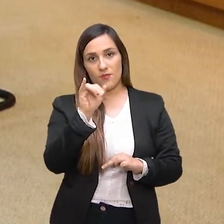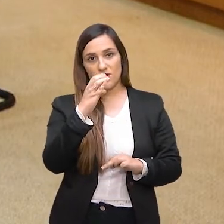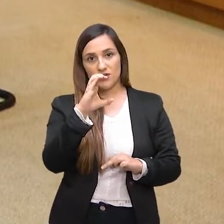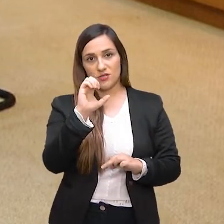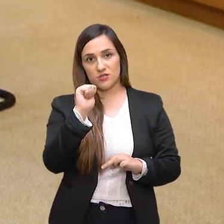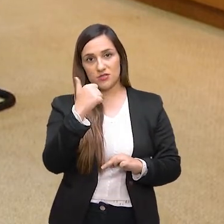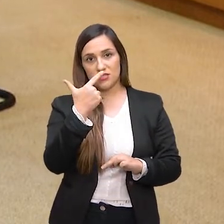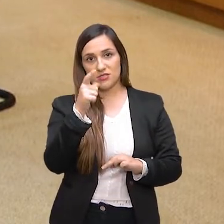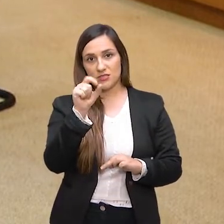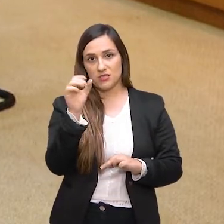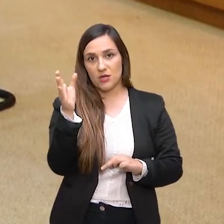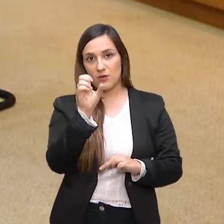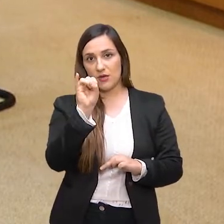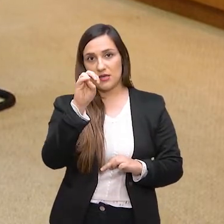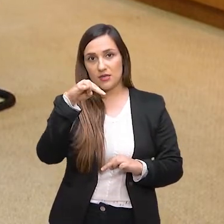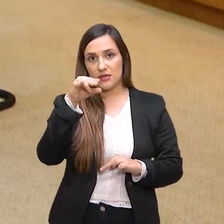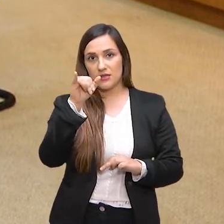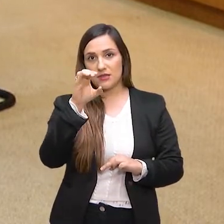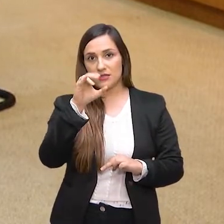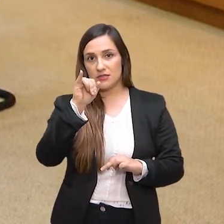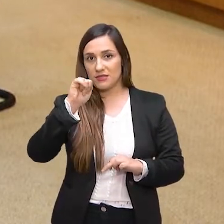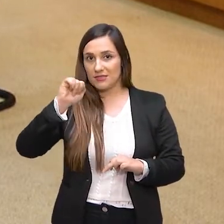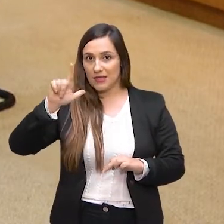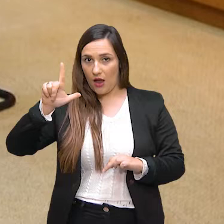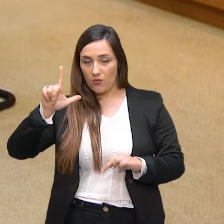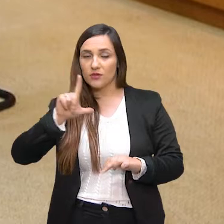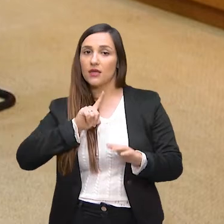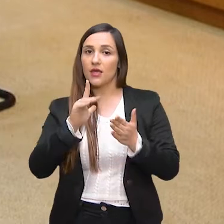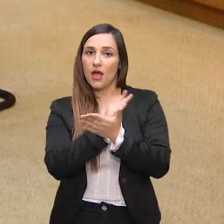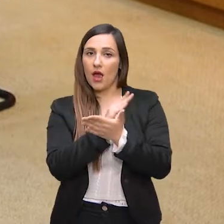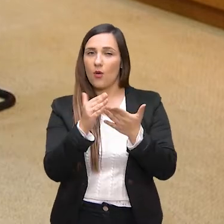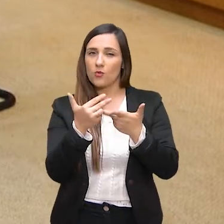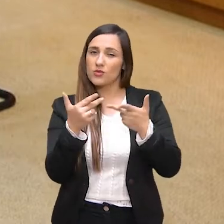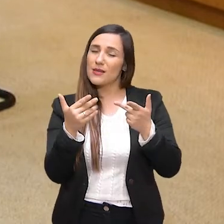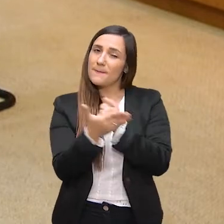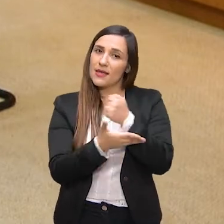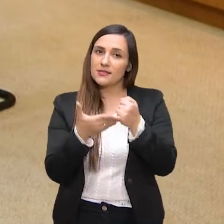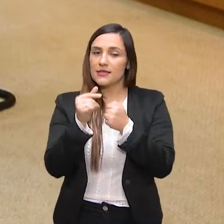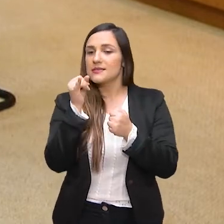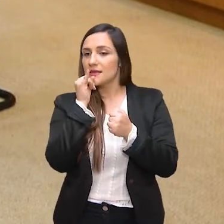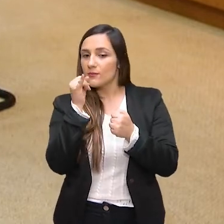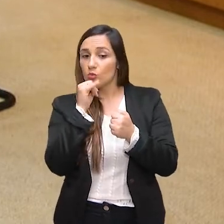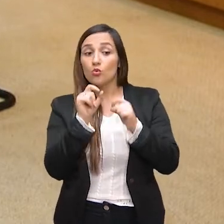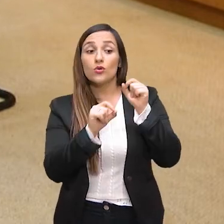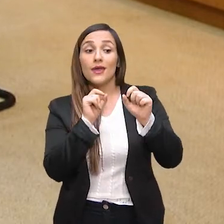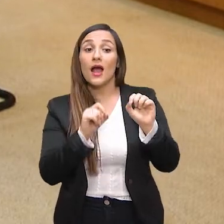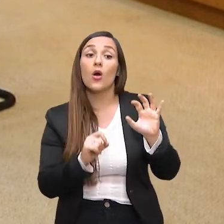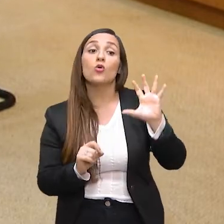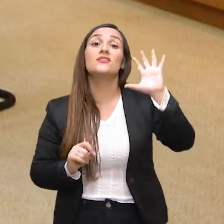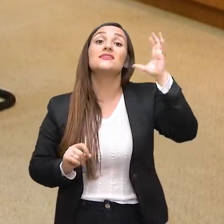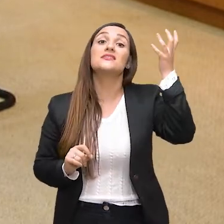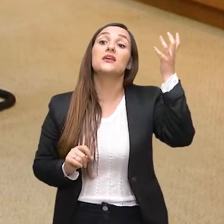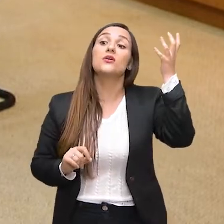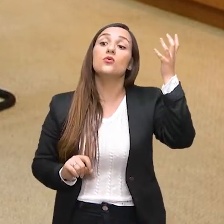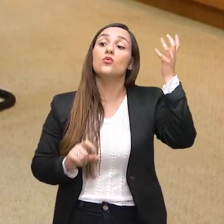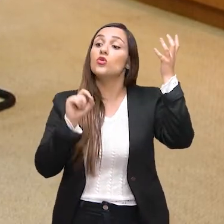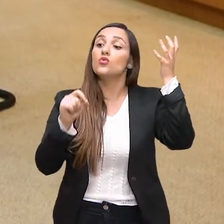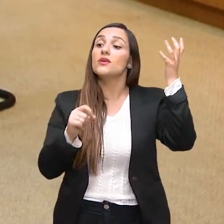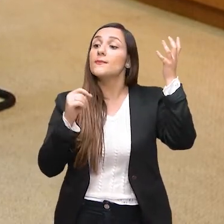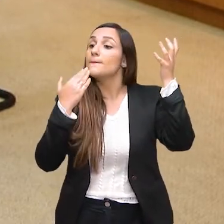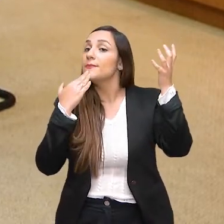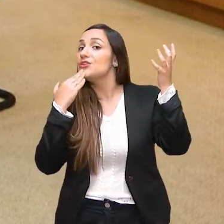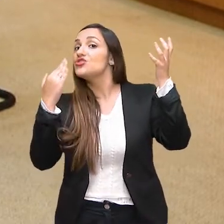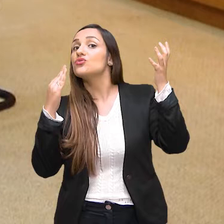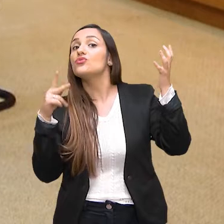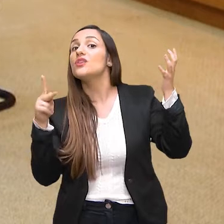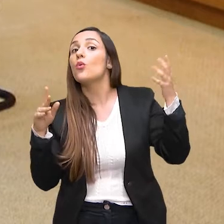inicial. Essa petição inicial ela tem que ter alguns elementos básicos, tem que descrever o fato e tem que dizer o que você